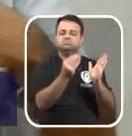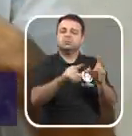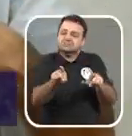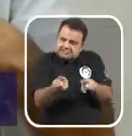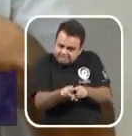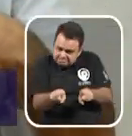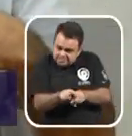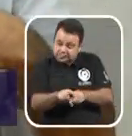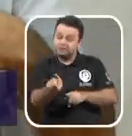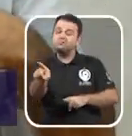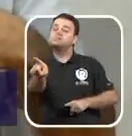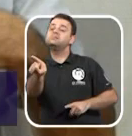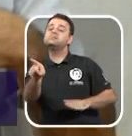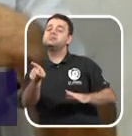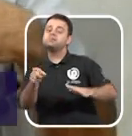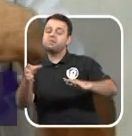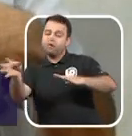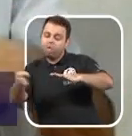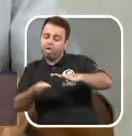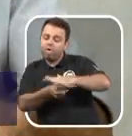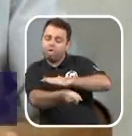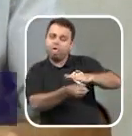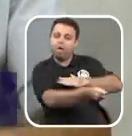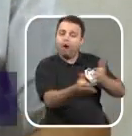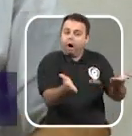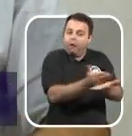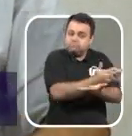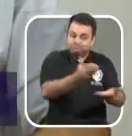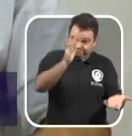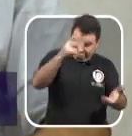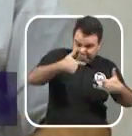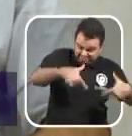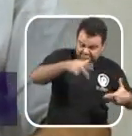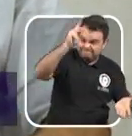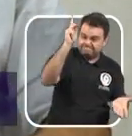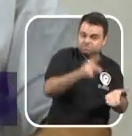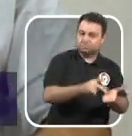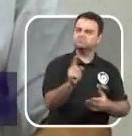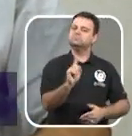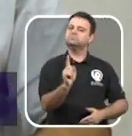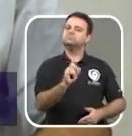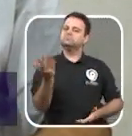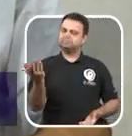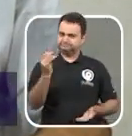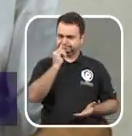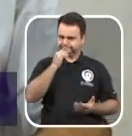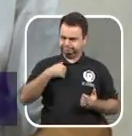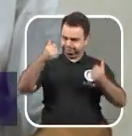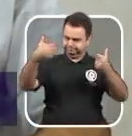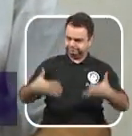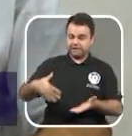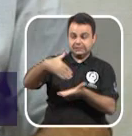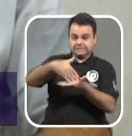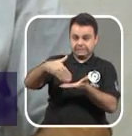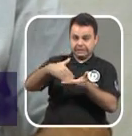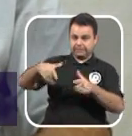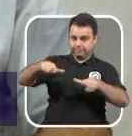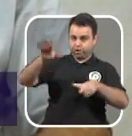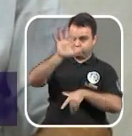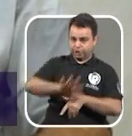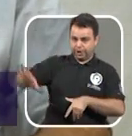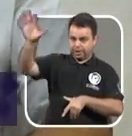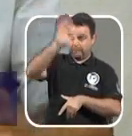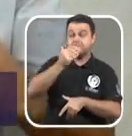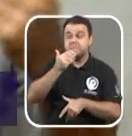com funcionários fantasmas. E eu vou dar um exemplo. O secretário de Serviços Gerais pediu para a